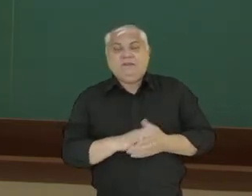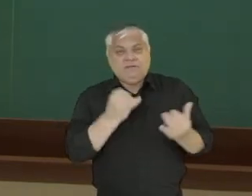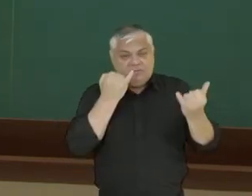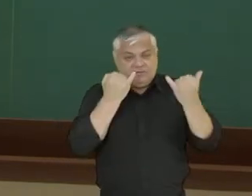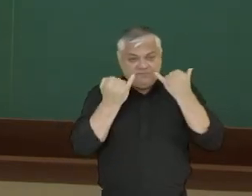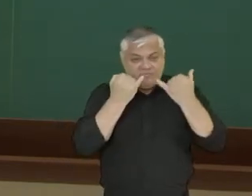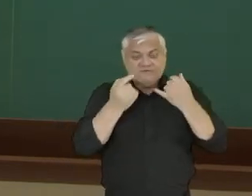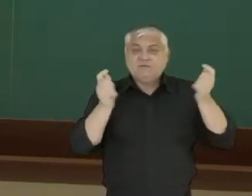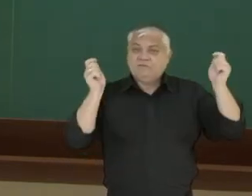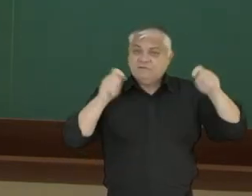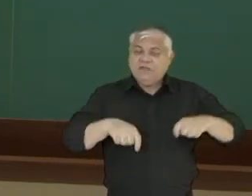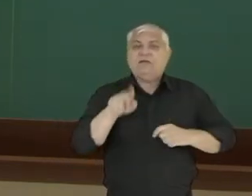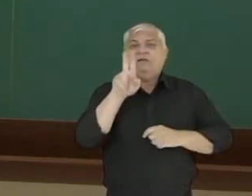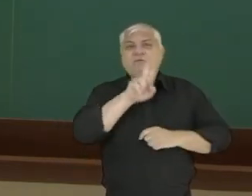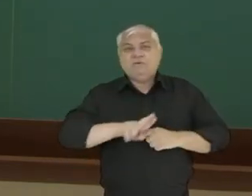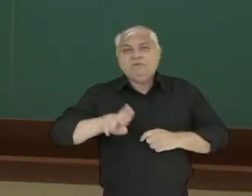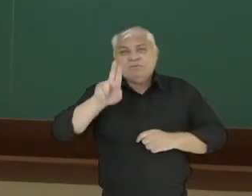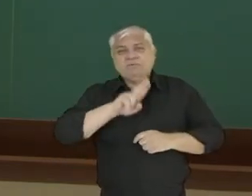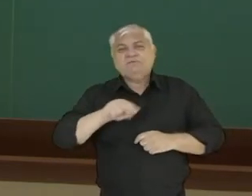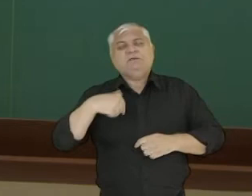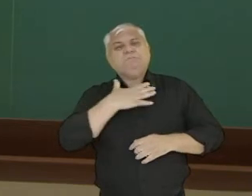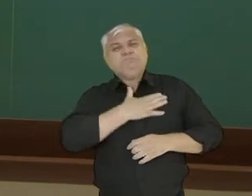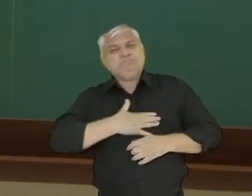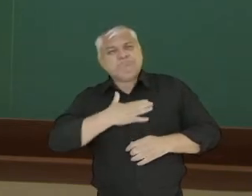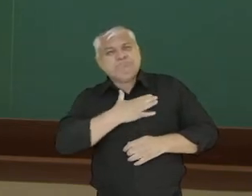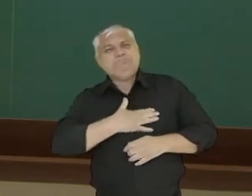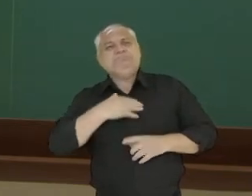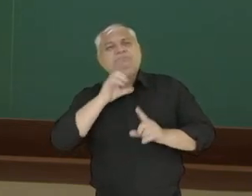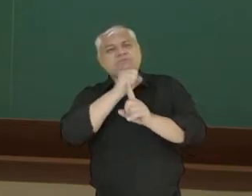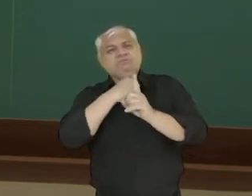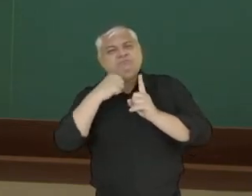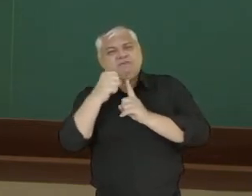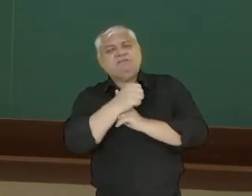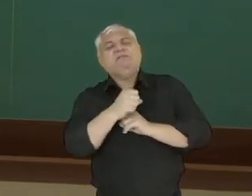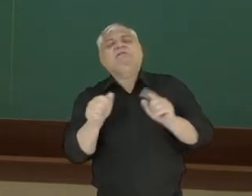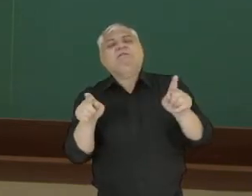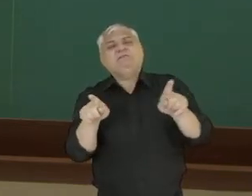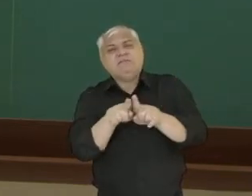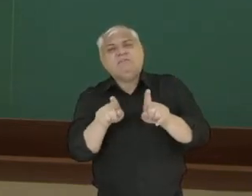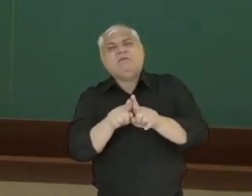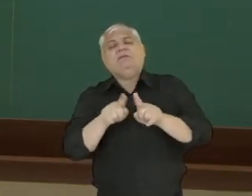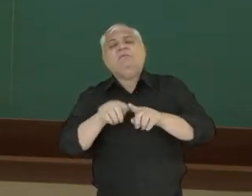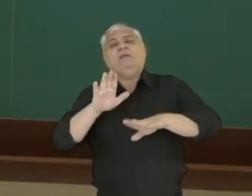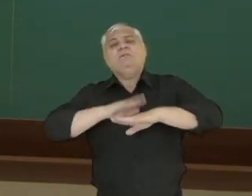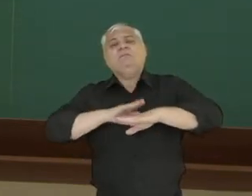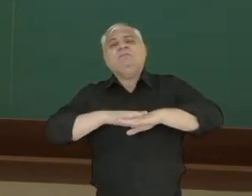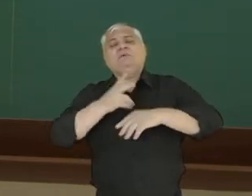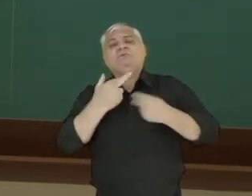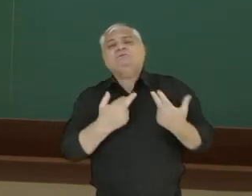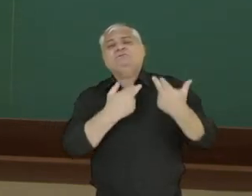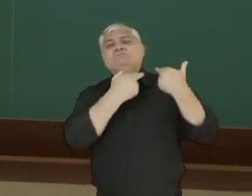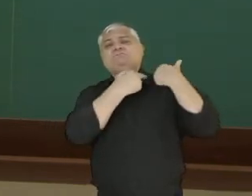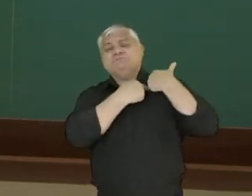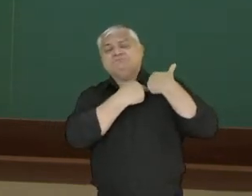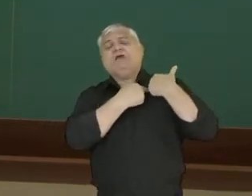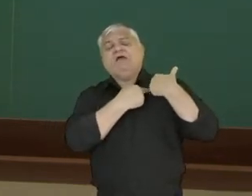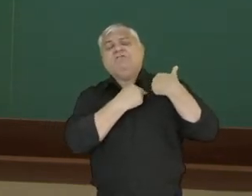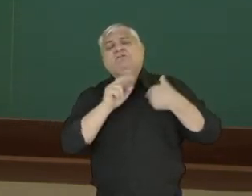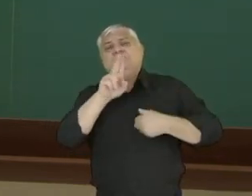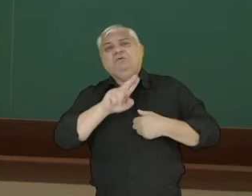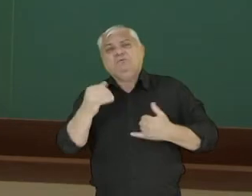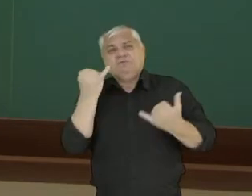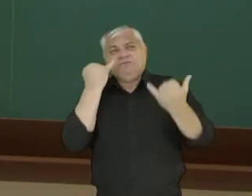informações possam ser utilizadas de forma satisfatória pela sociedade e também pelos gestores que estiverem fazendo uso dessas